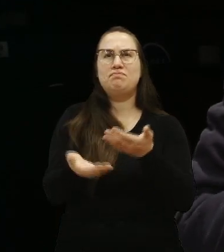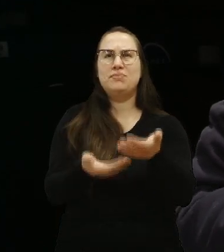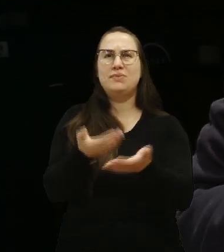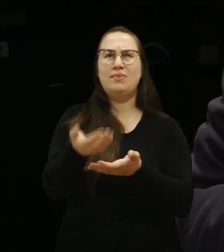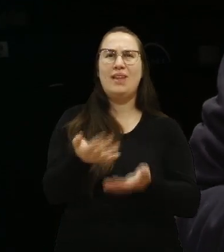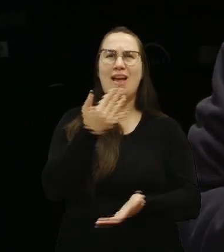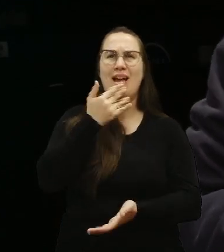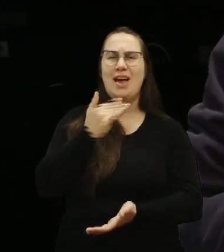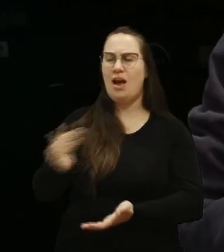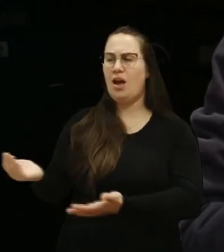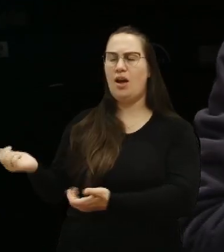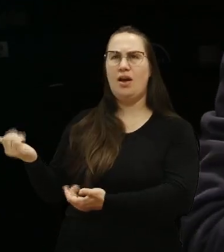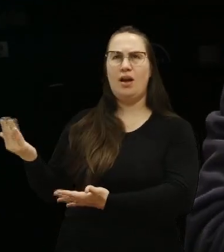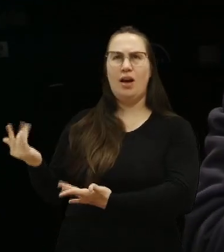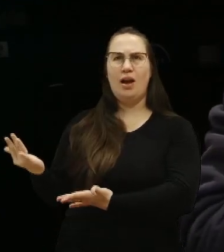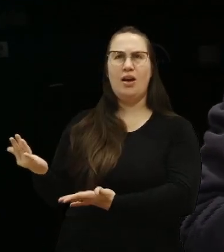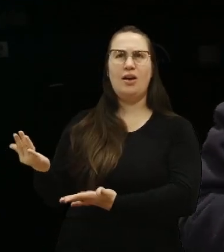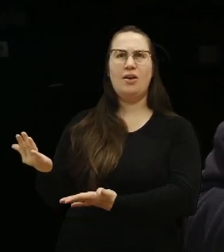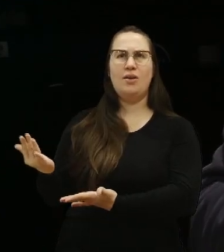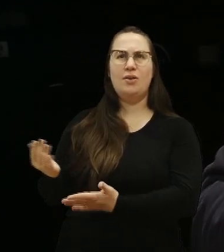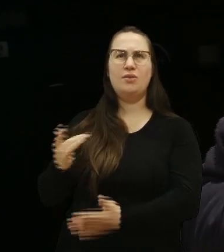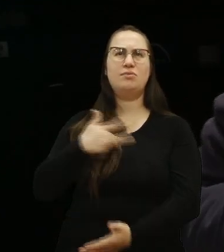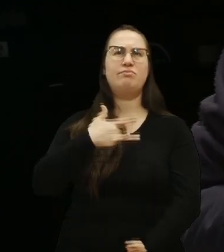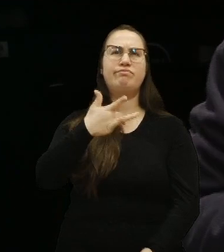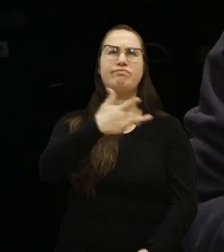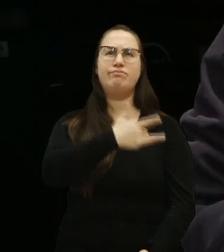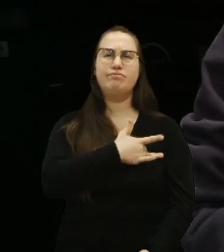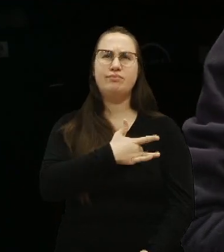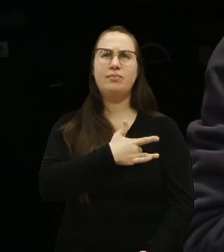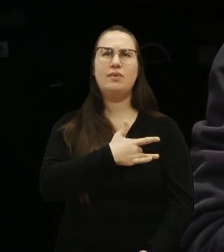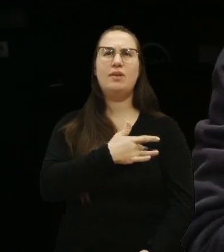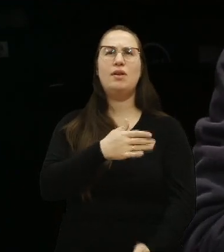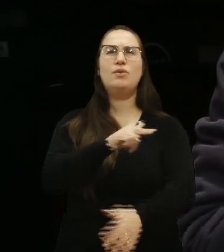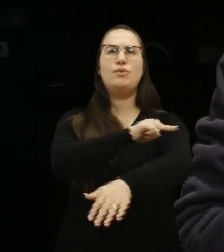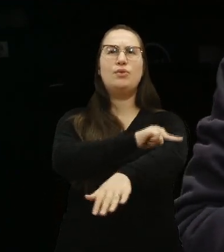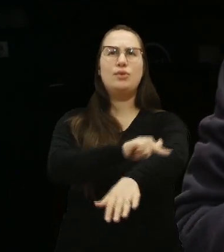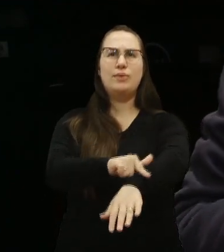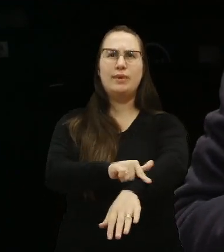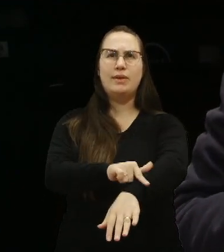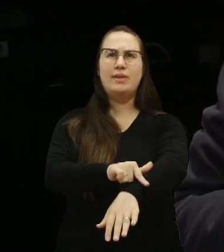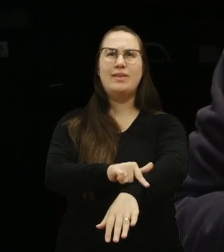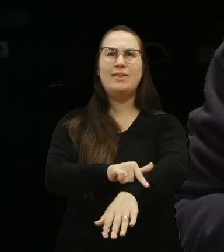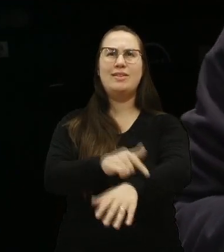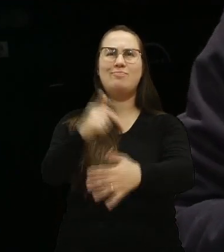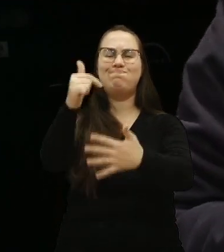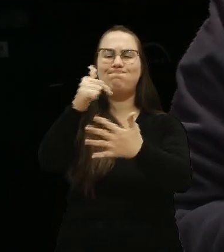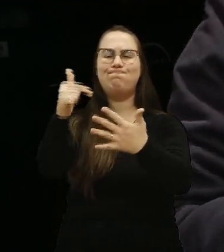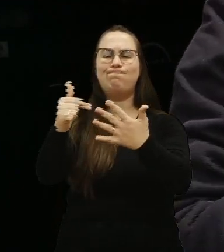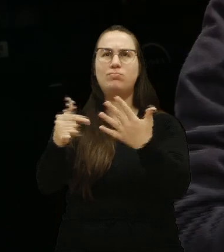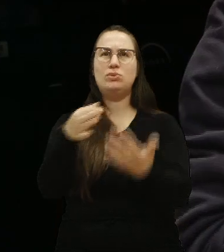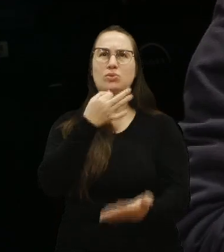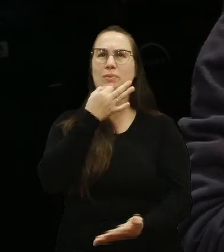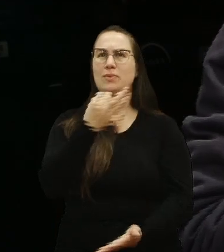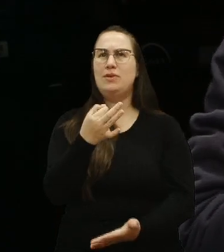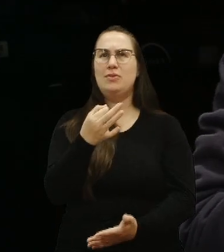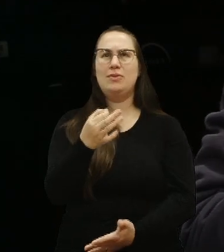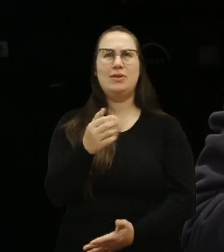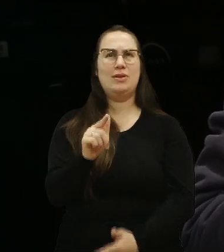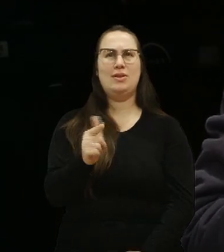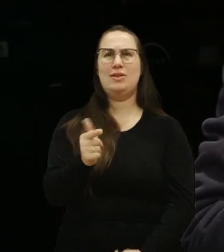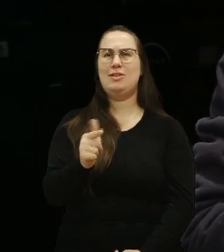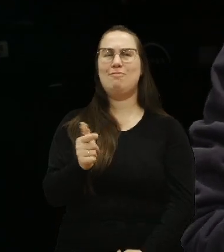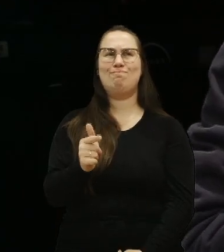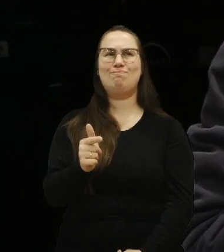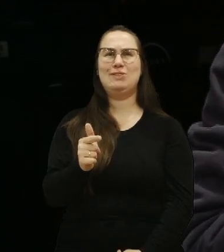criança e adolescente, assim como tratar de saúde, de educação, tem questões que são nossa opinião, mas tem questões que não são